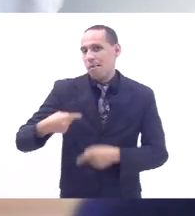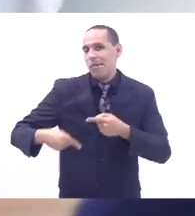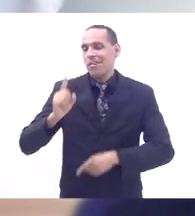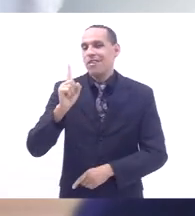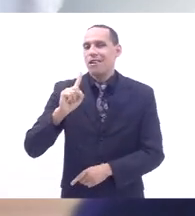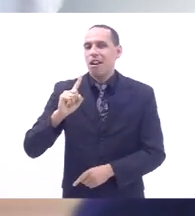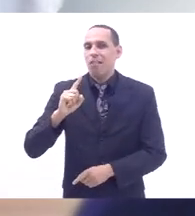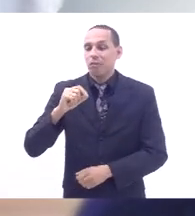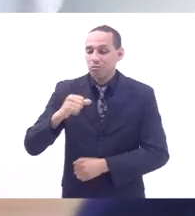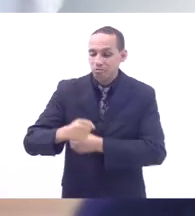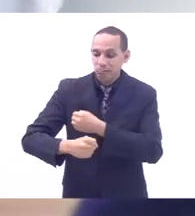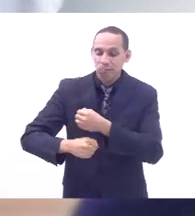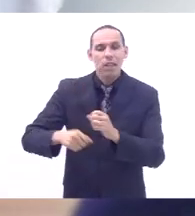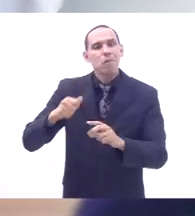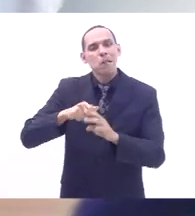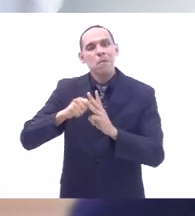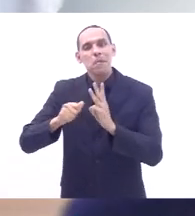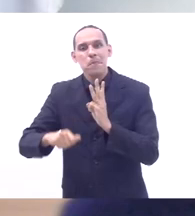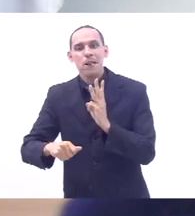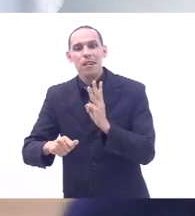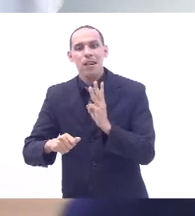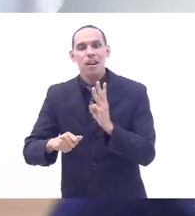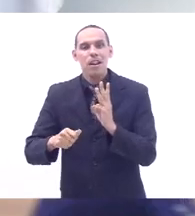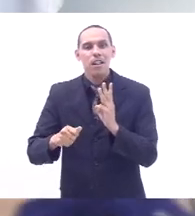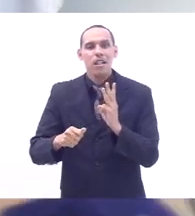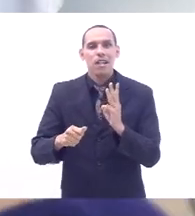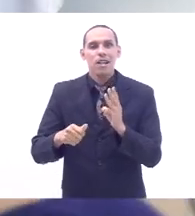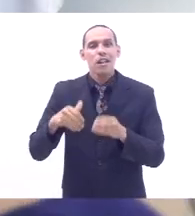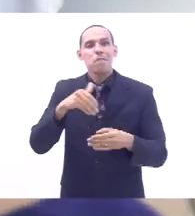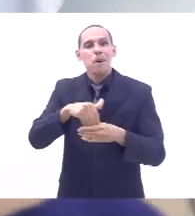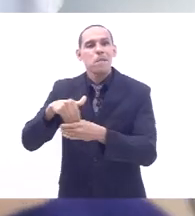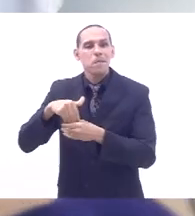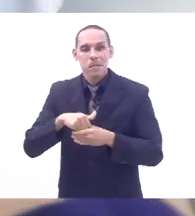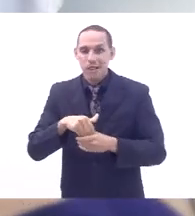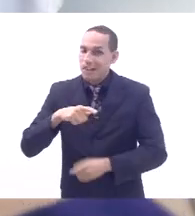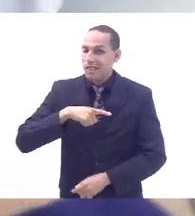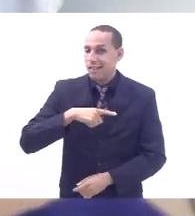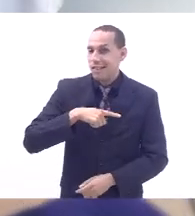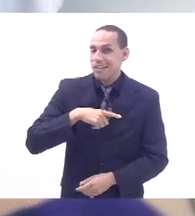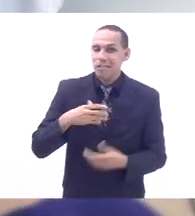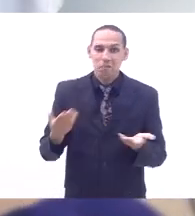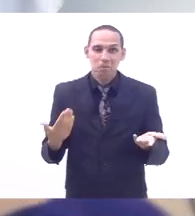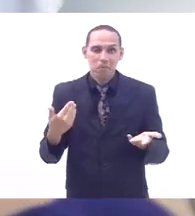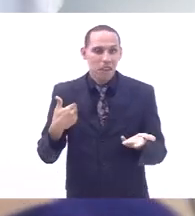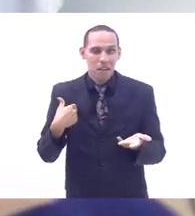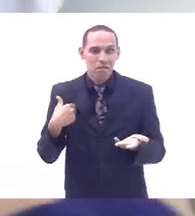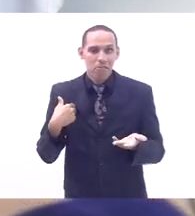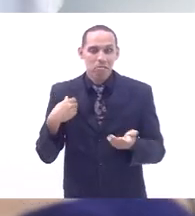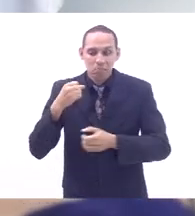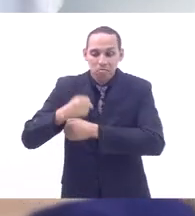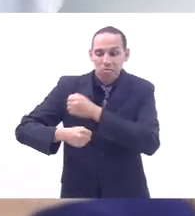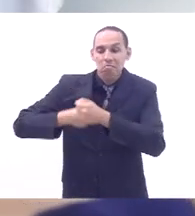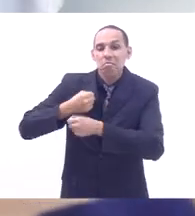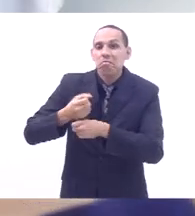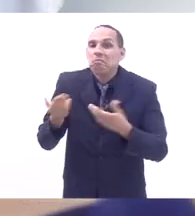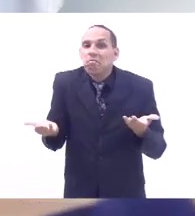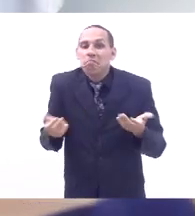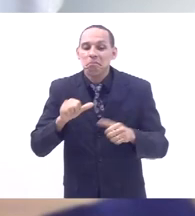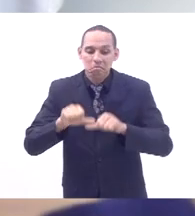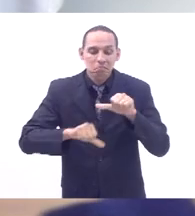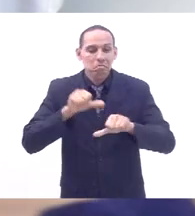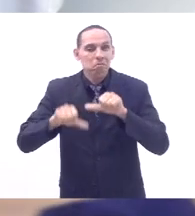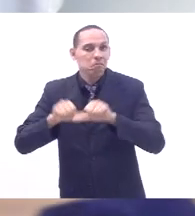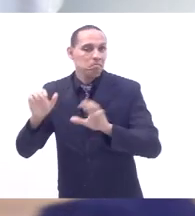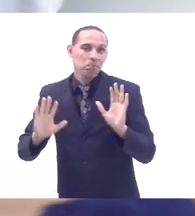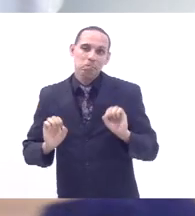a 3 meses nós temos outra disputa e, de repente, ano que vem, muda várias